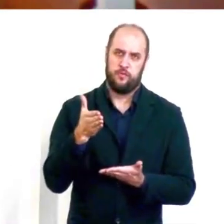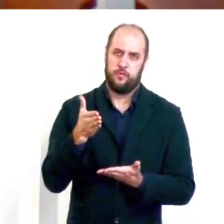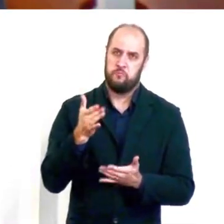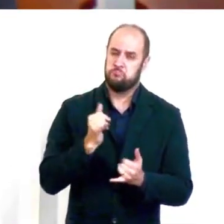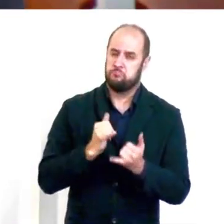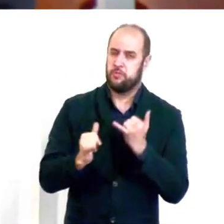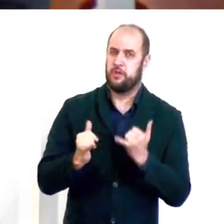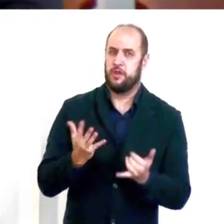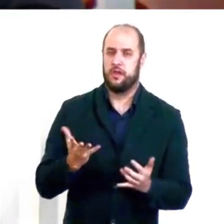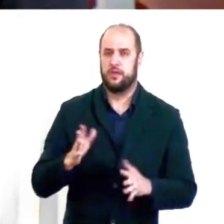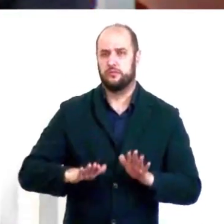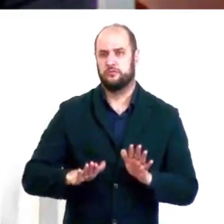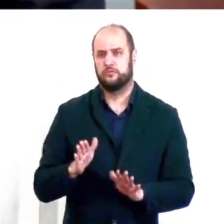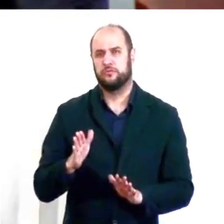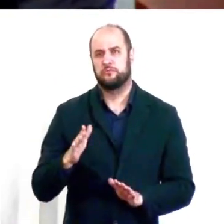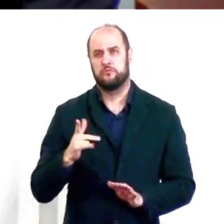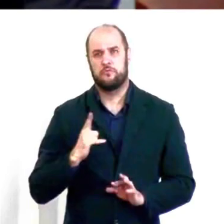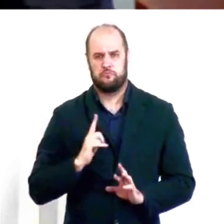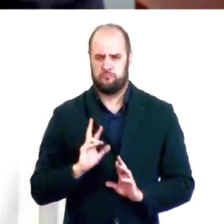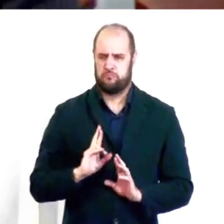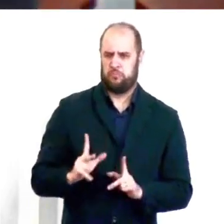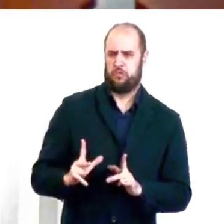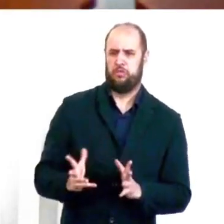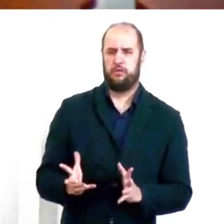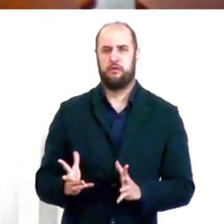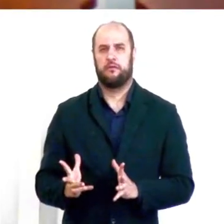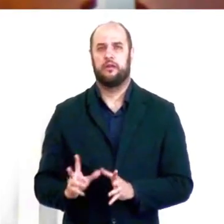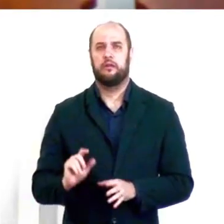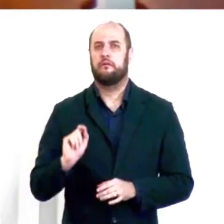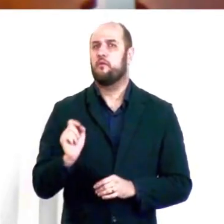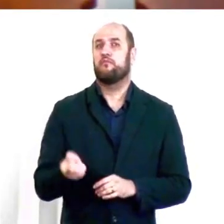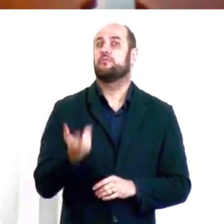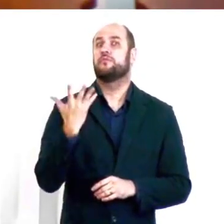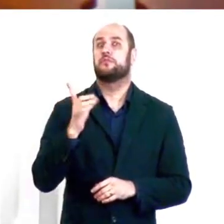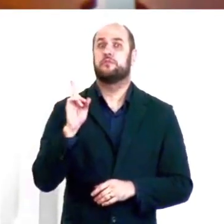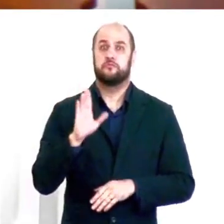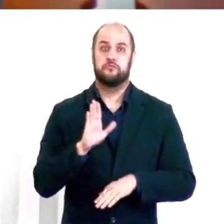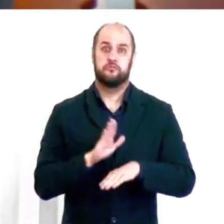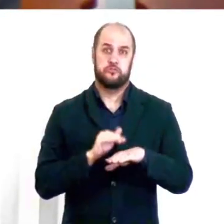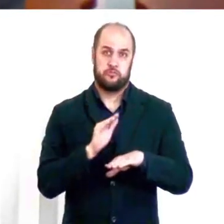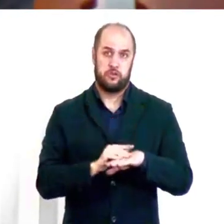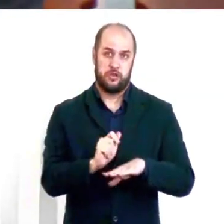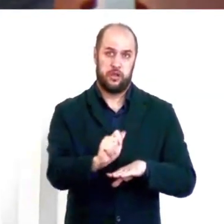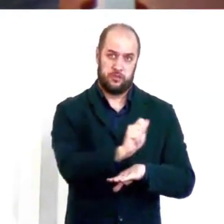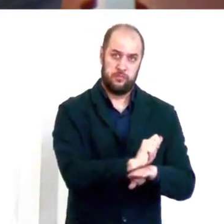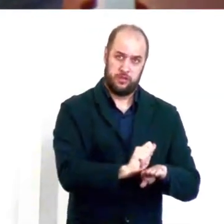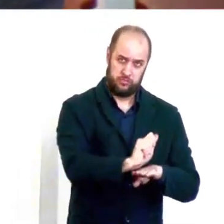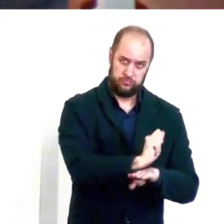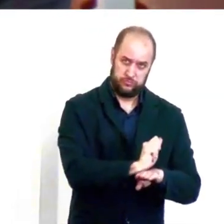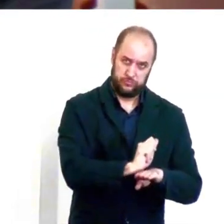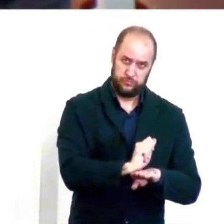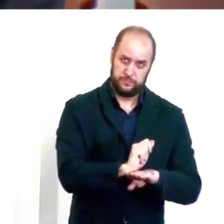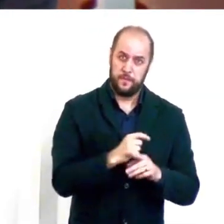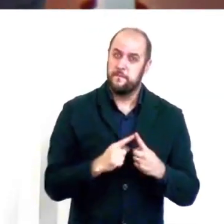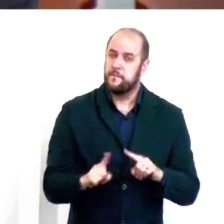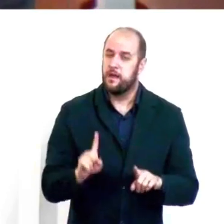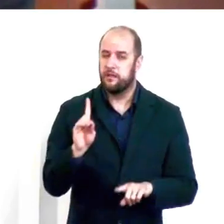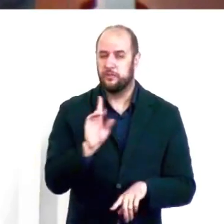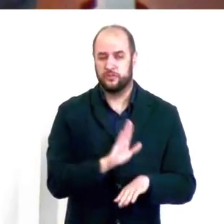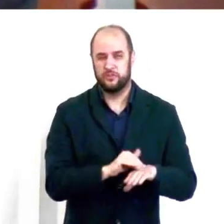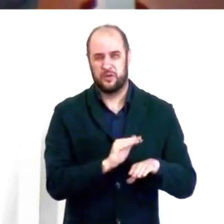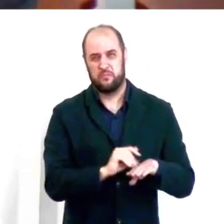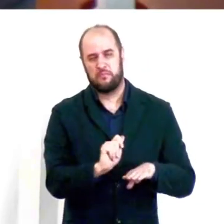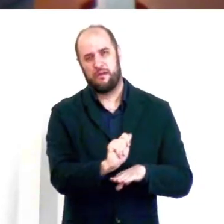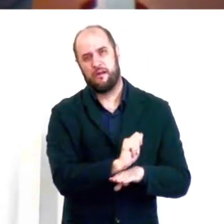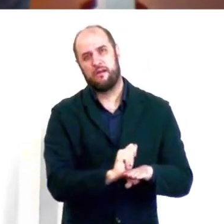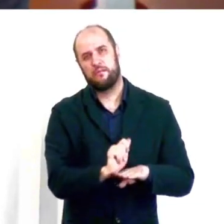Parece-nos que o que acontece é que Deus chamou a Abrão, mas chamou Abrão não quando ele